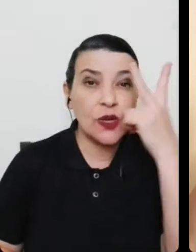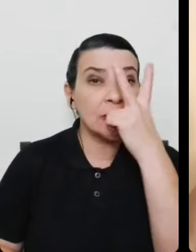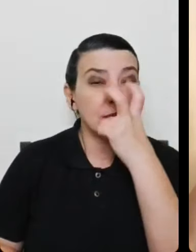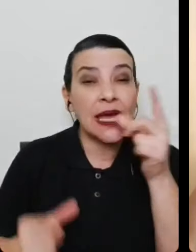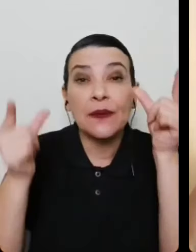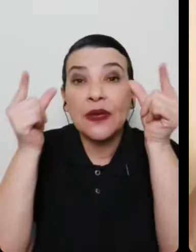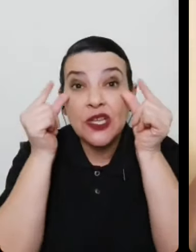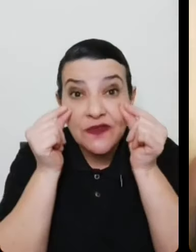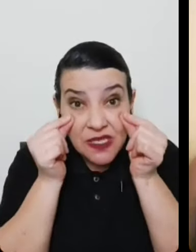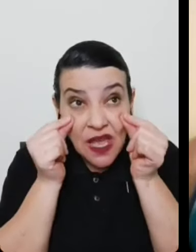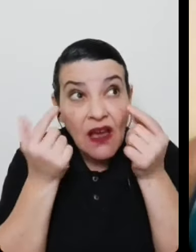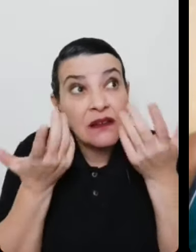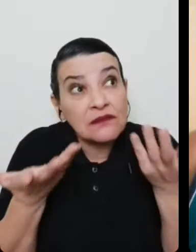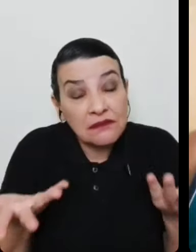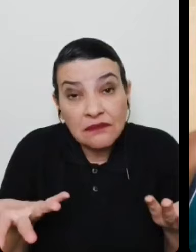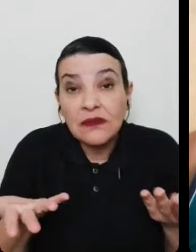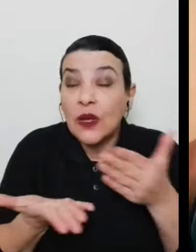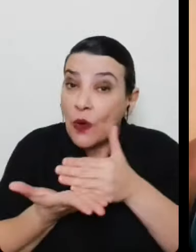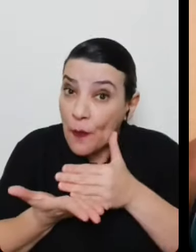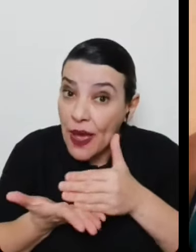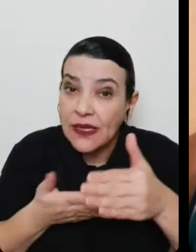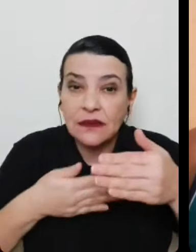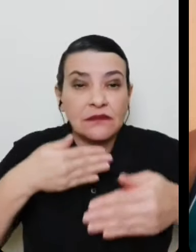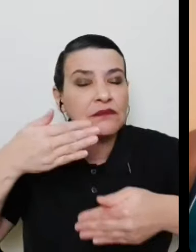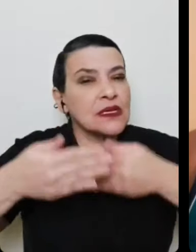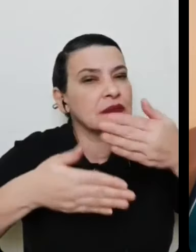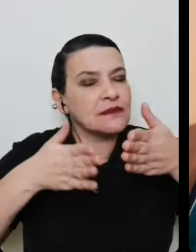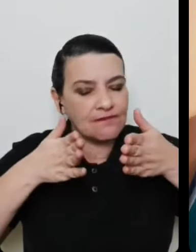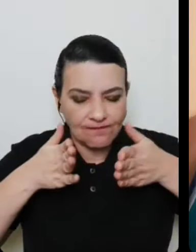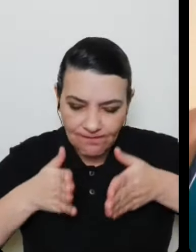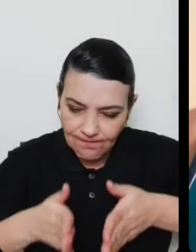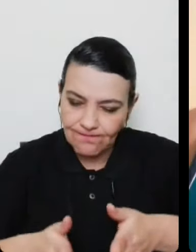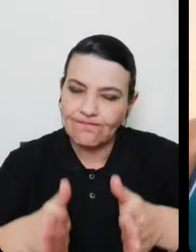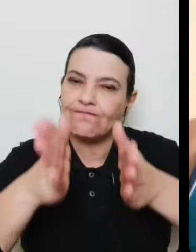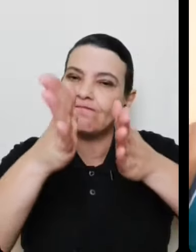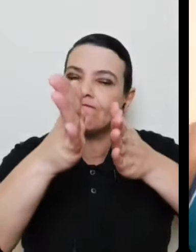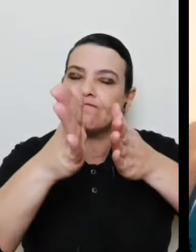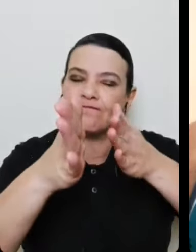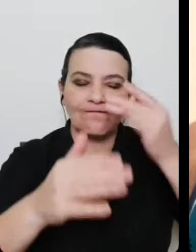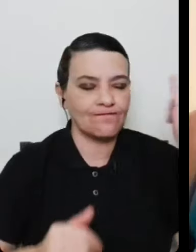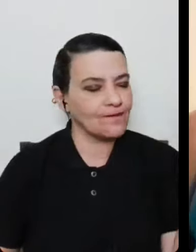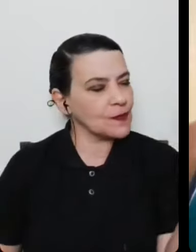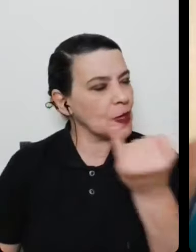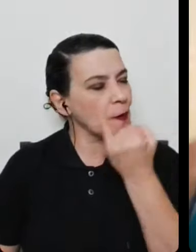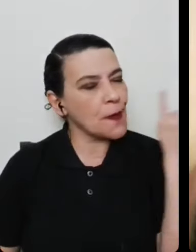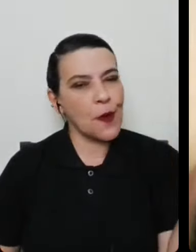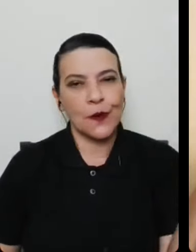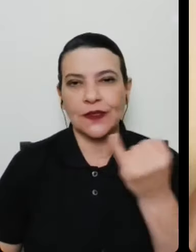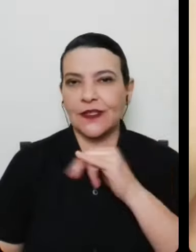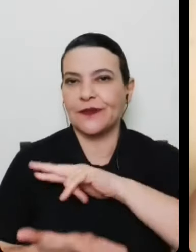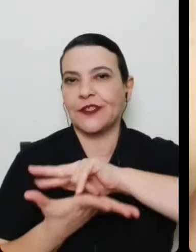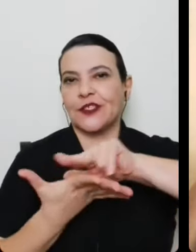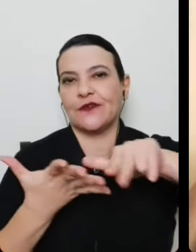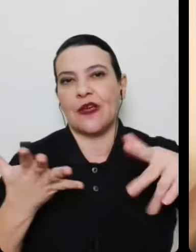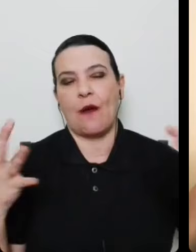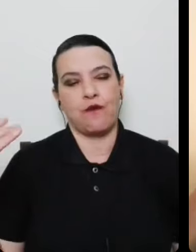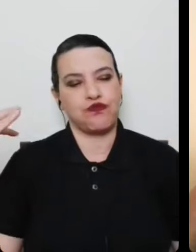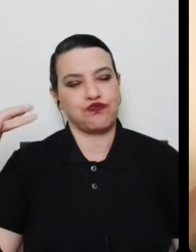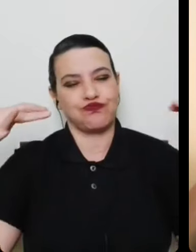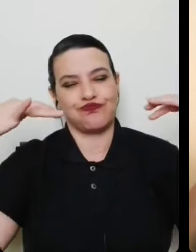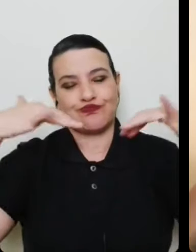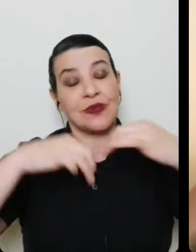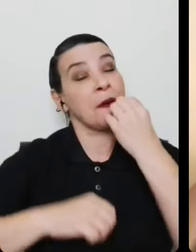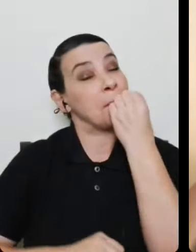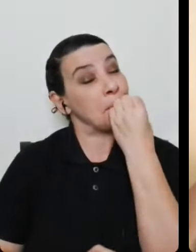visão. Então você começa, mas caminha, caminha para outros, caminha para diversificar mais. Eu acho que esse é um caminho